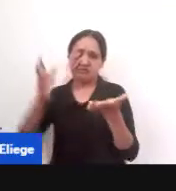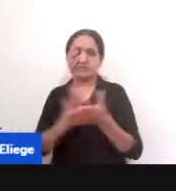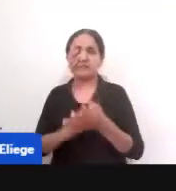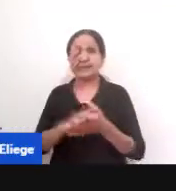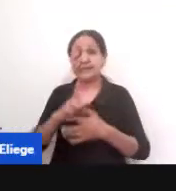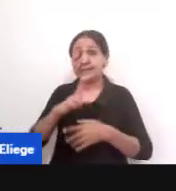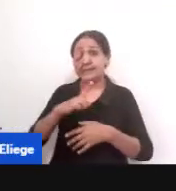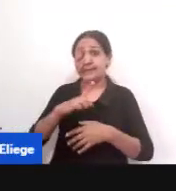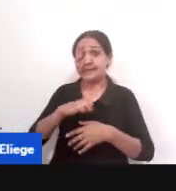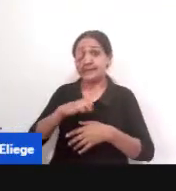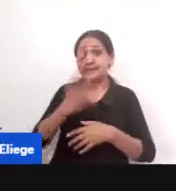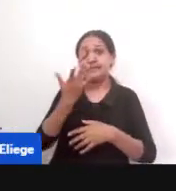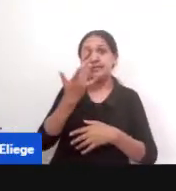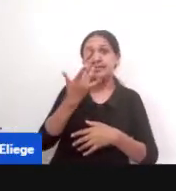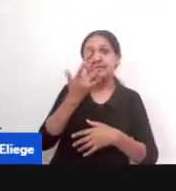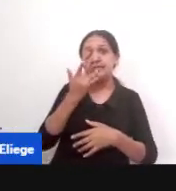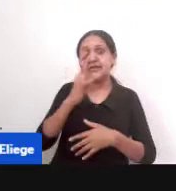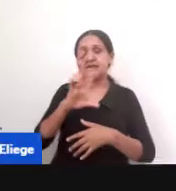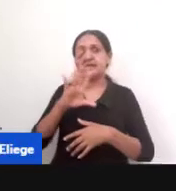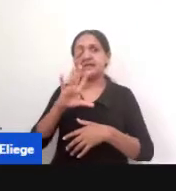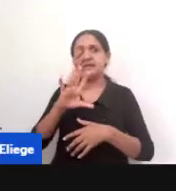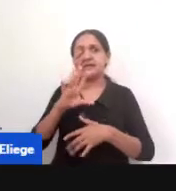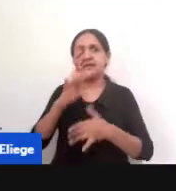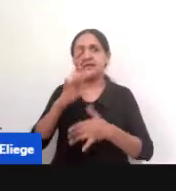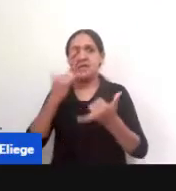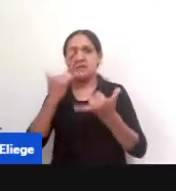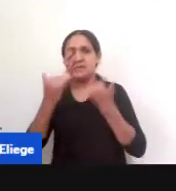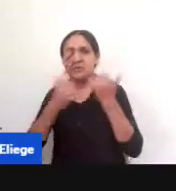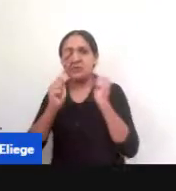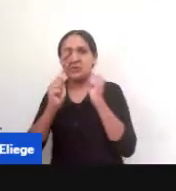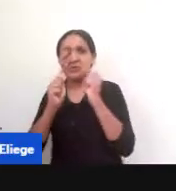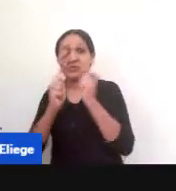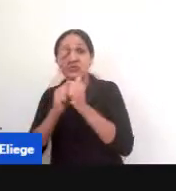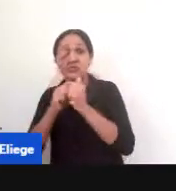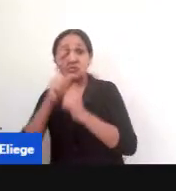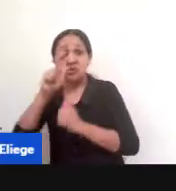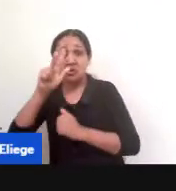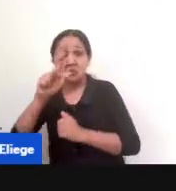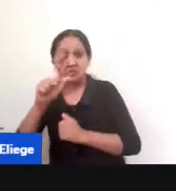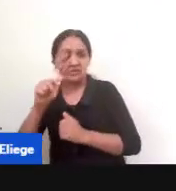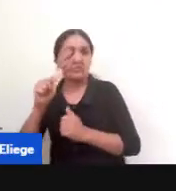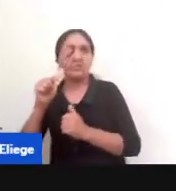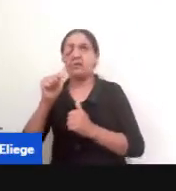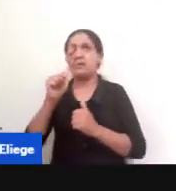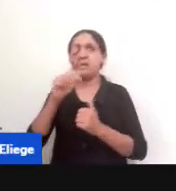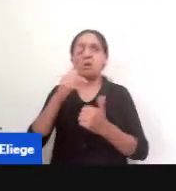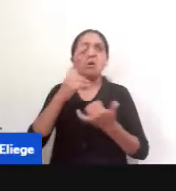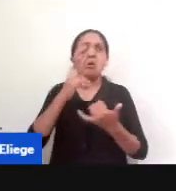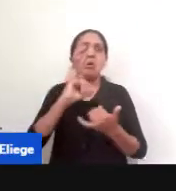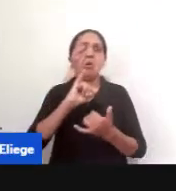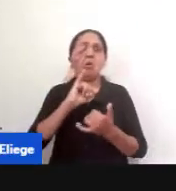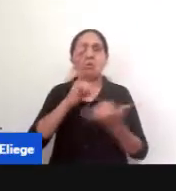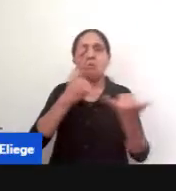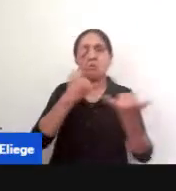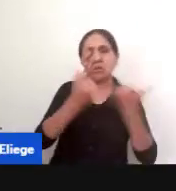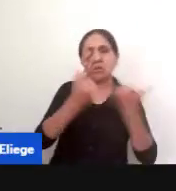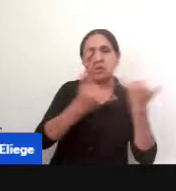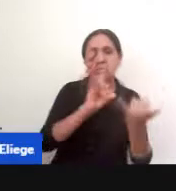que brincou com os irmãos, vai, mas eu vou ter aquela criança também que não brincou, brincou sozinha, que está faltando mais atividade de